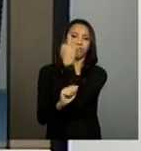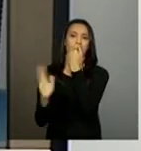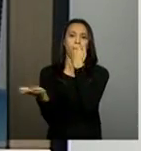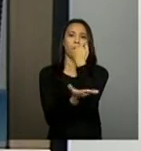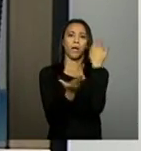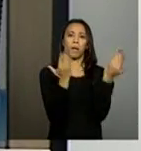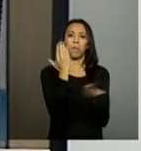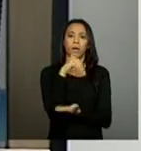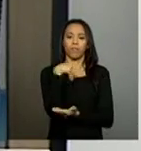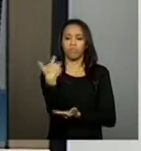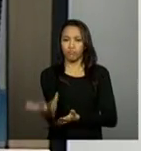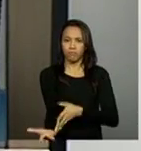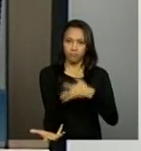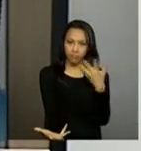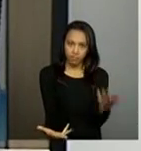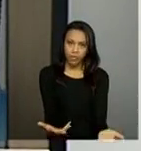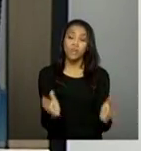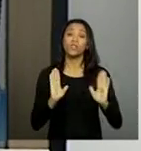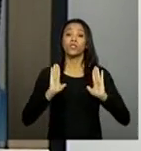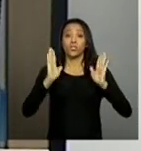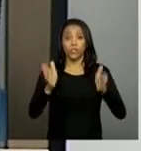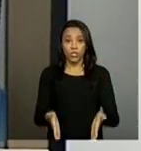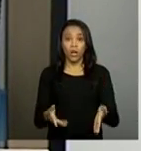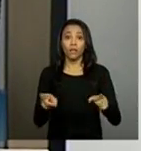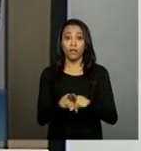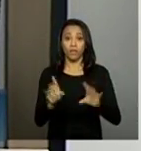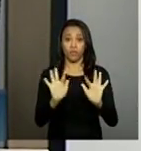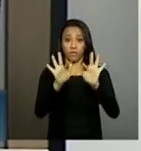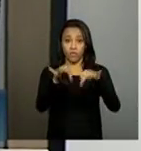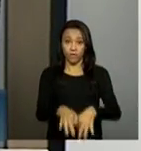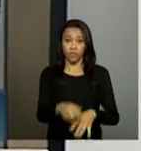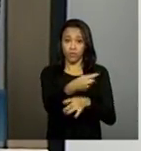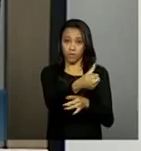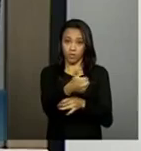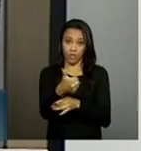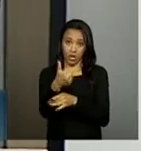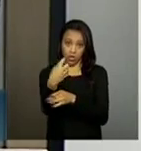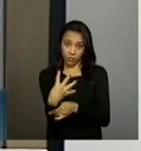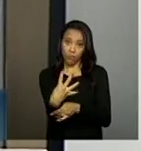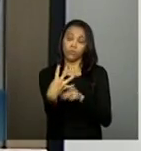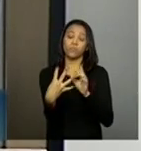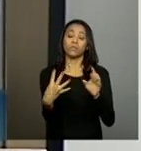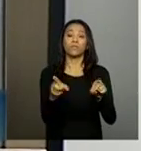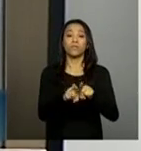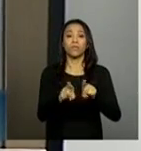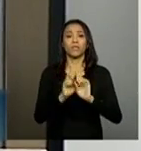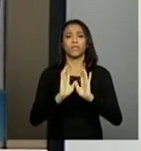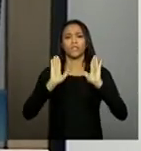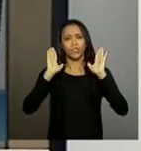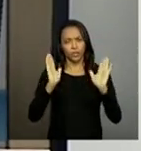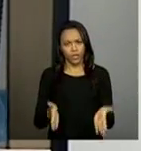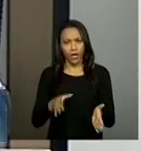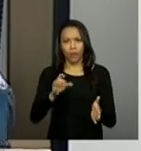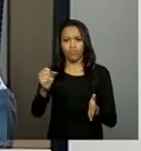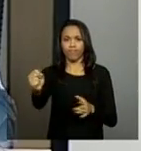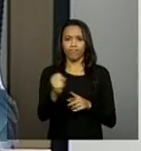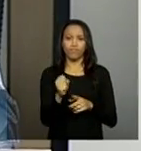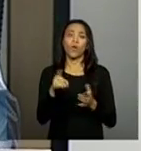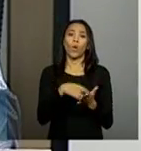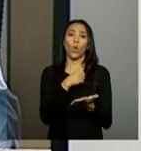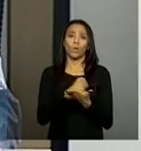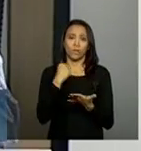que já, obviamente, fechando o ano de 2014 com a taxa PRODES 2014, também já está contratado com os